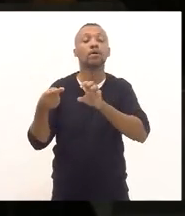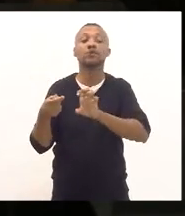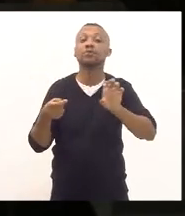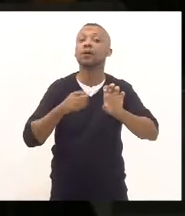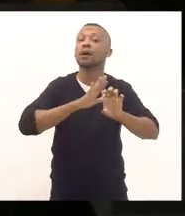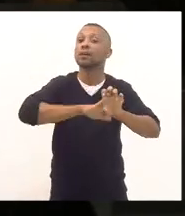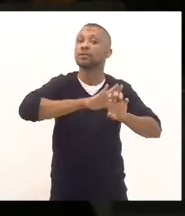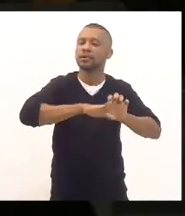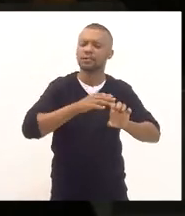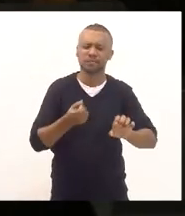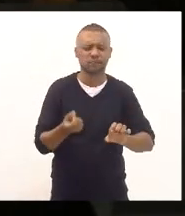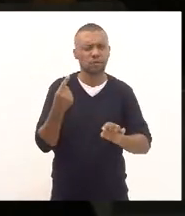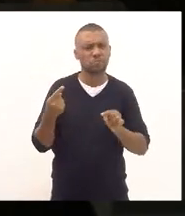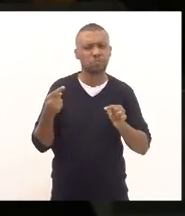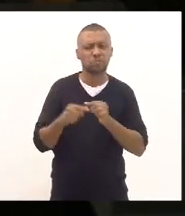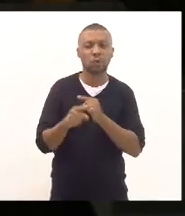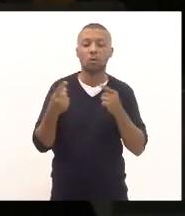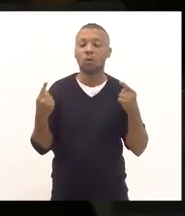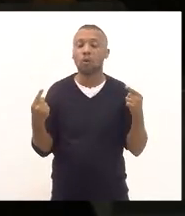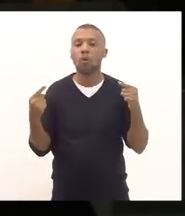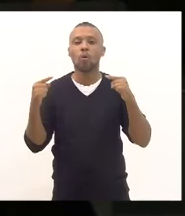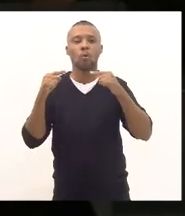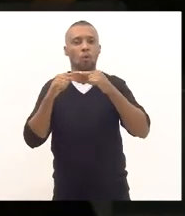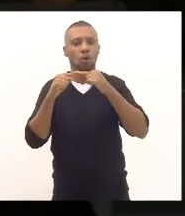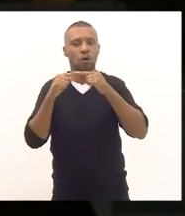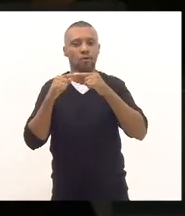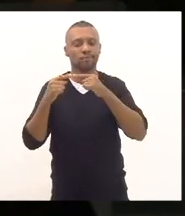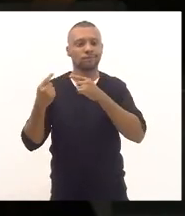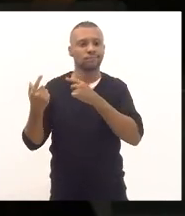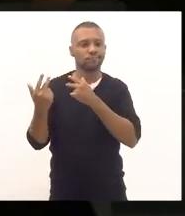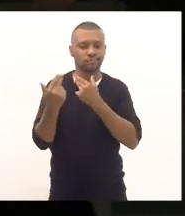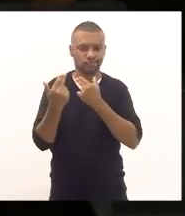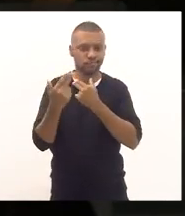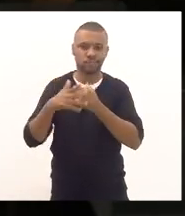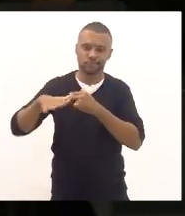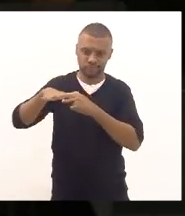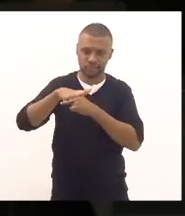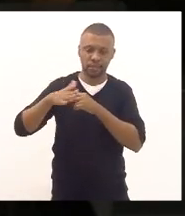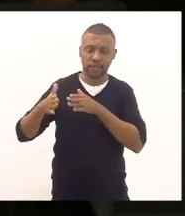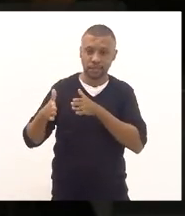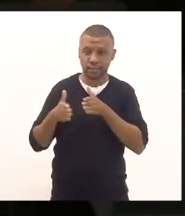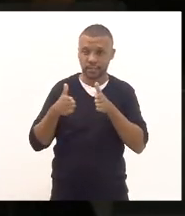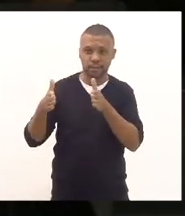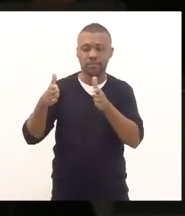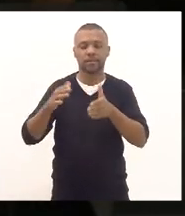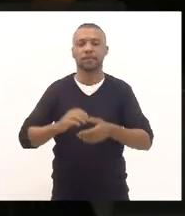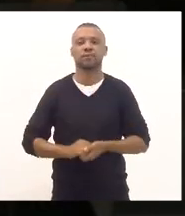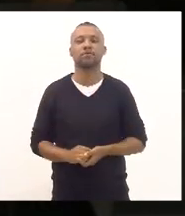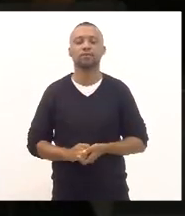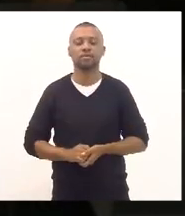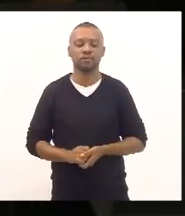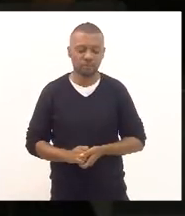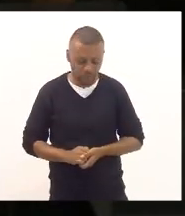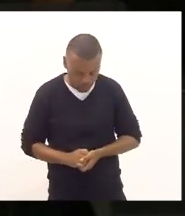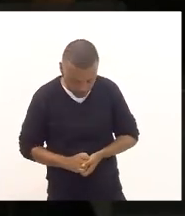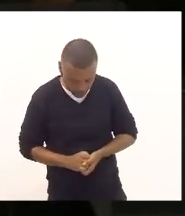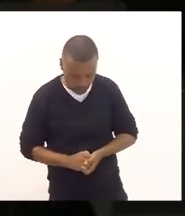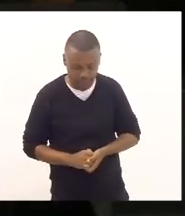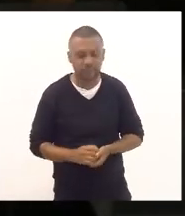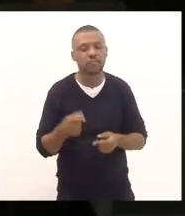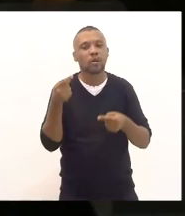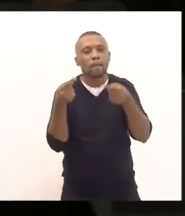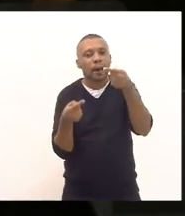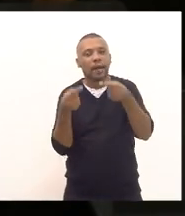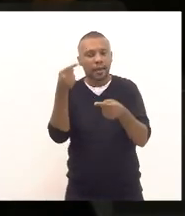é estranho como convergem nesse caminho o tipo que uma